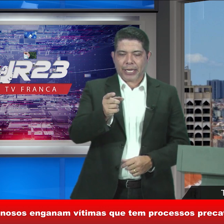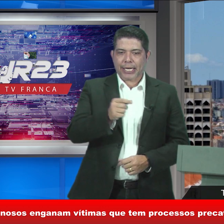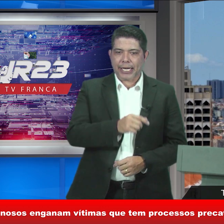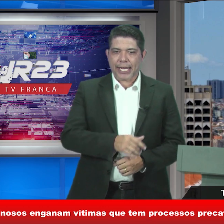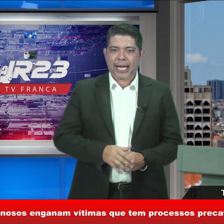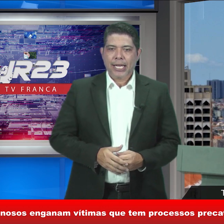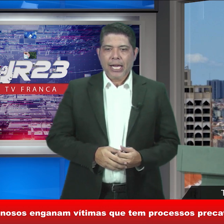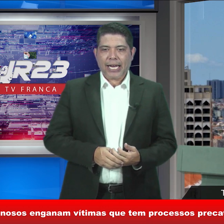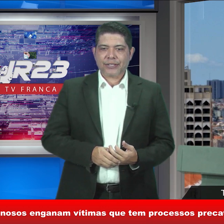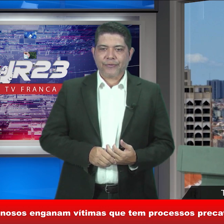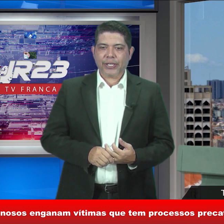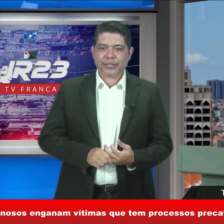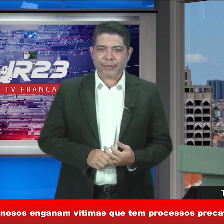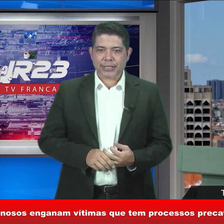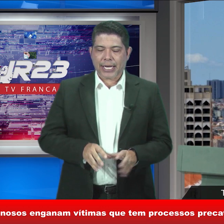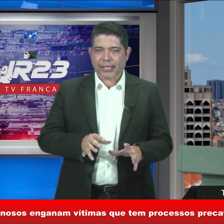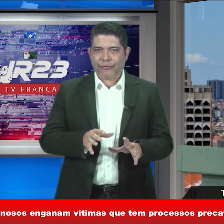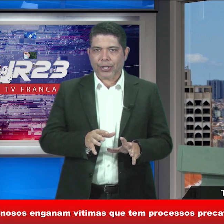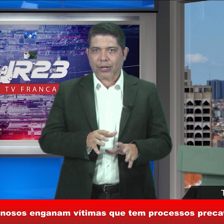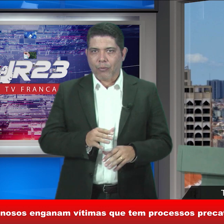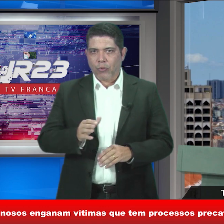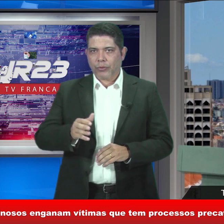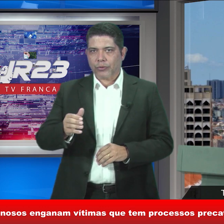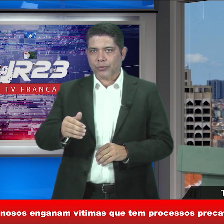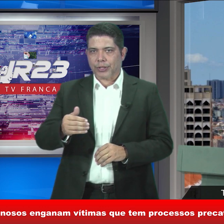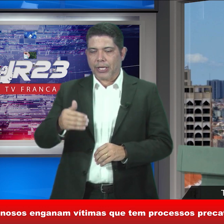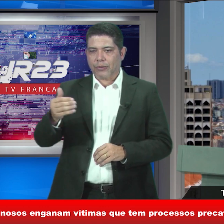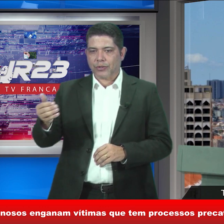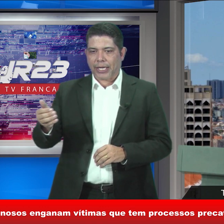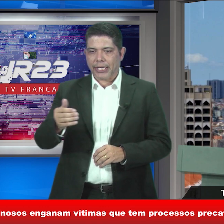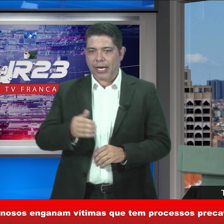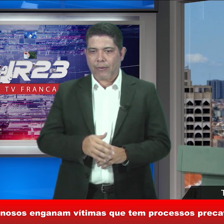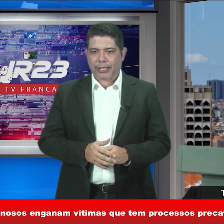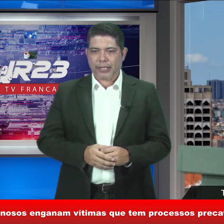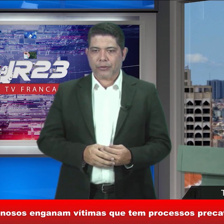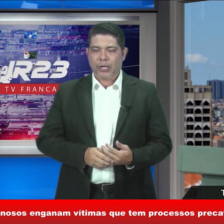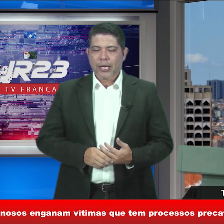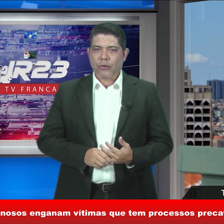jurídicas para enganar as vítimas, né? Que ficam muitos anos